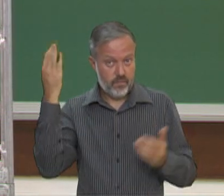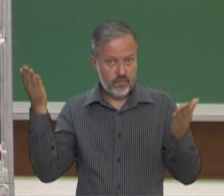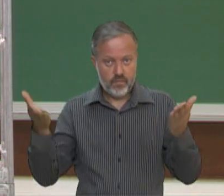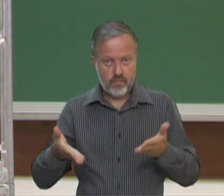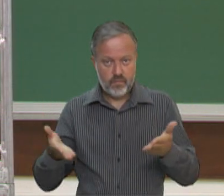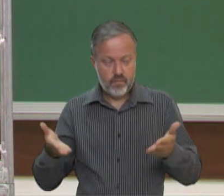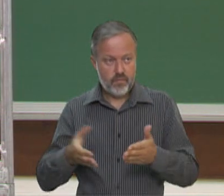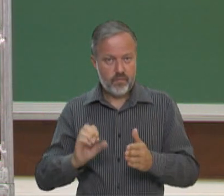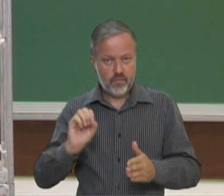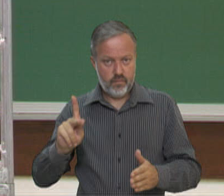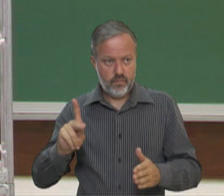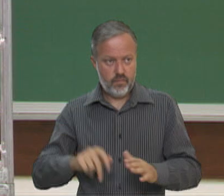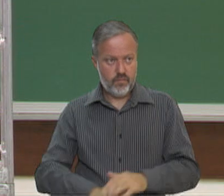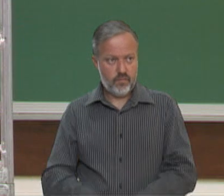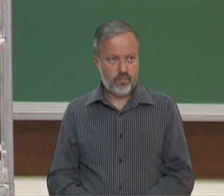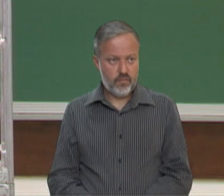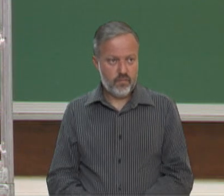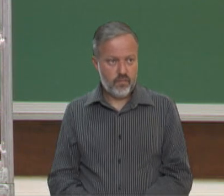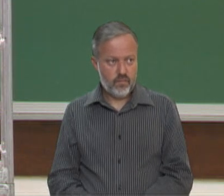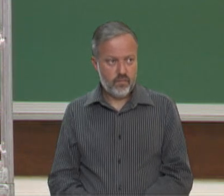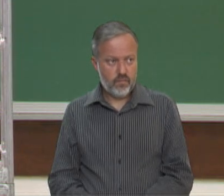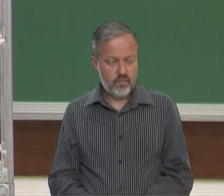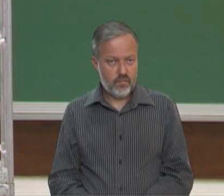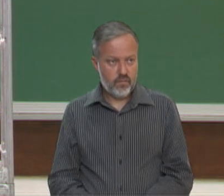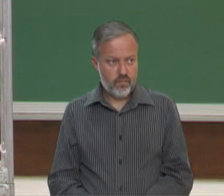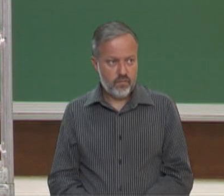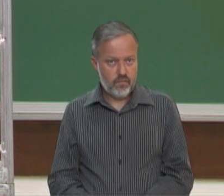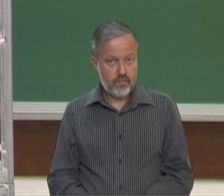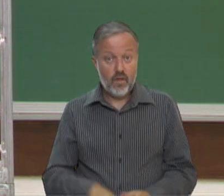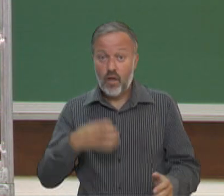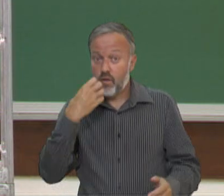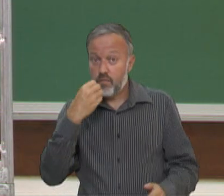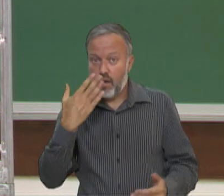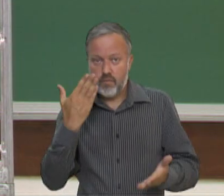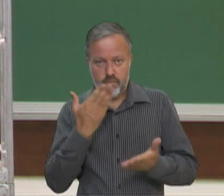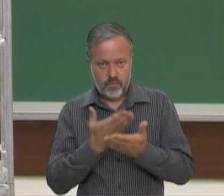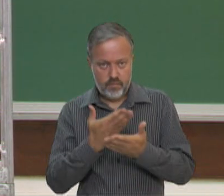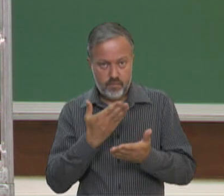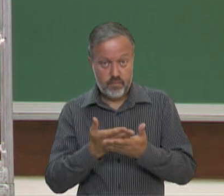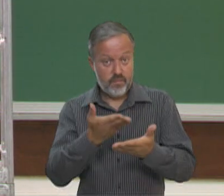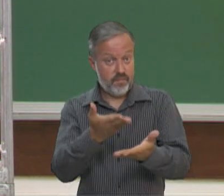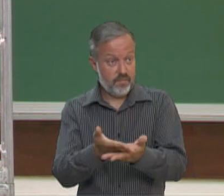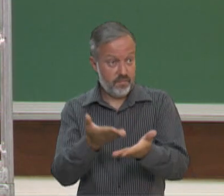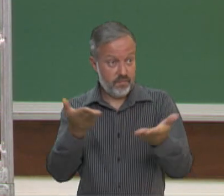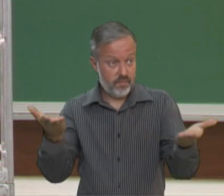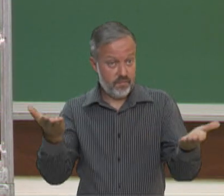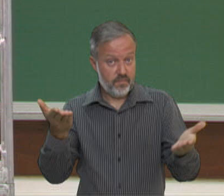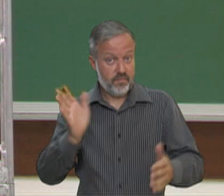momento, ¿vale? Entonces, buen estudio a ustedes.